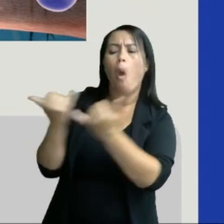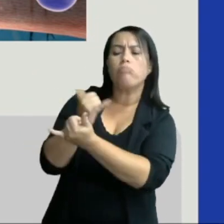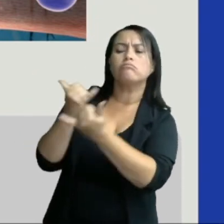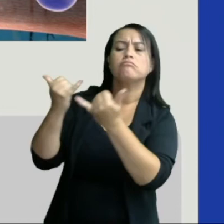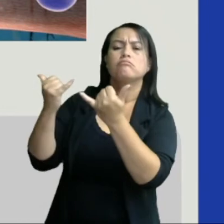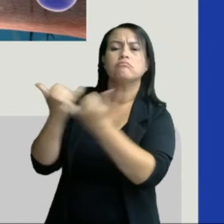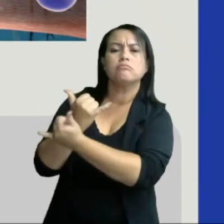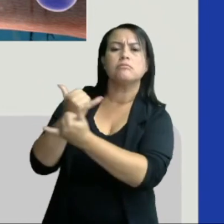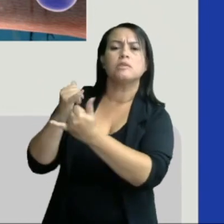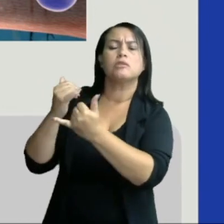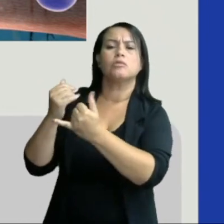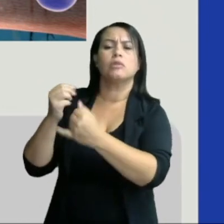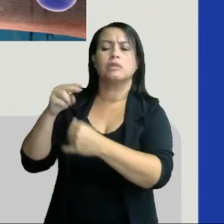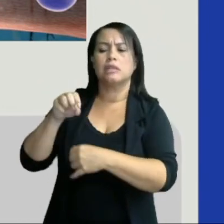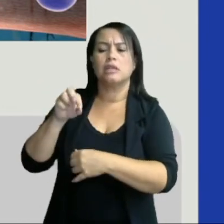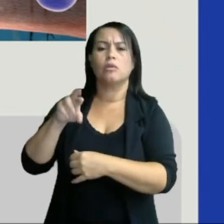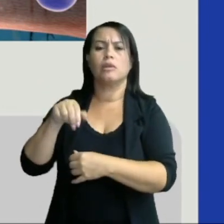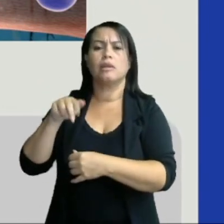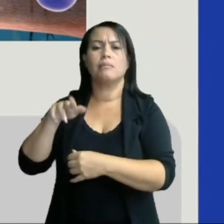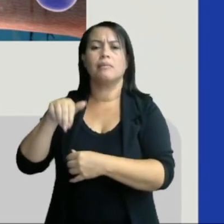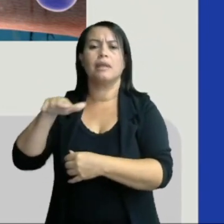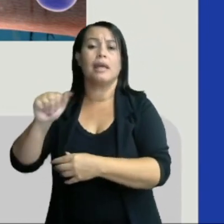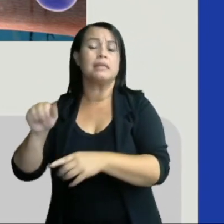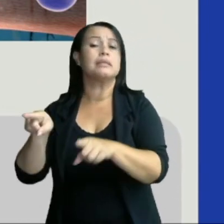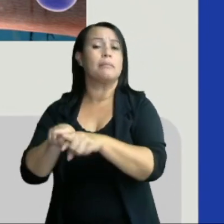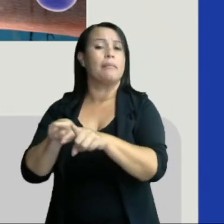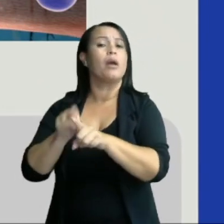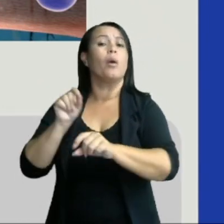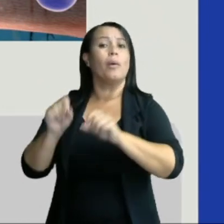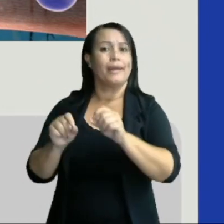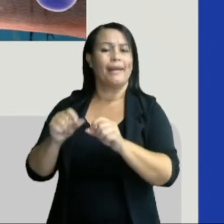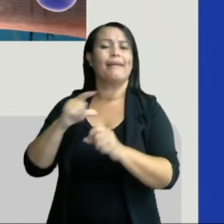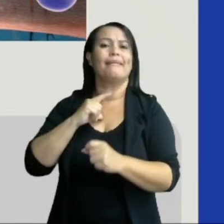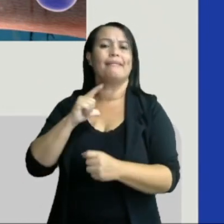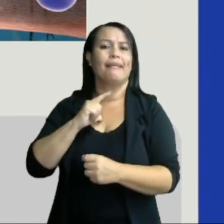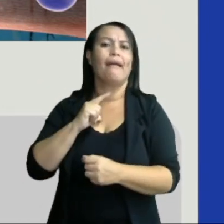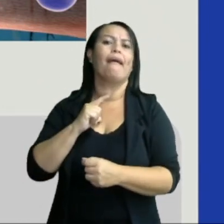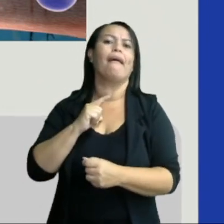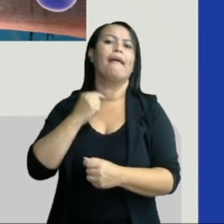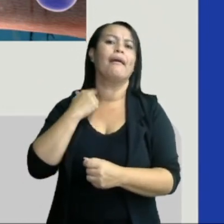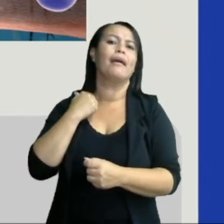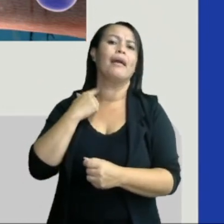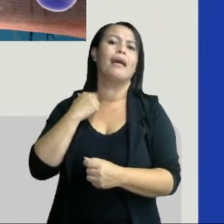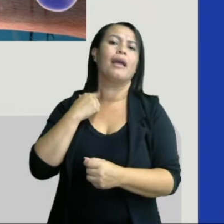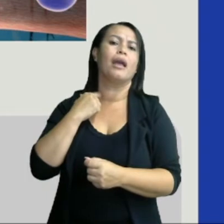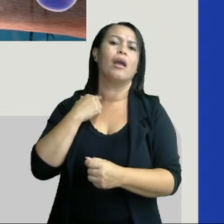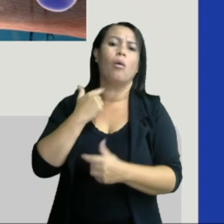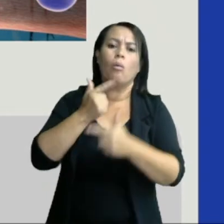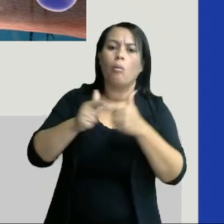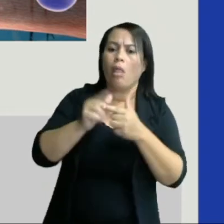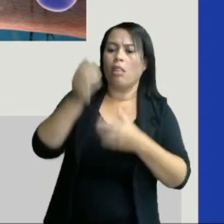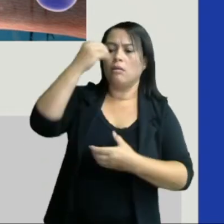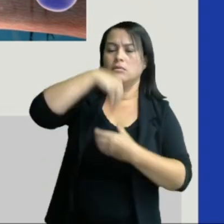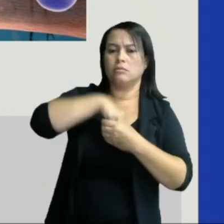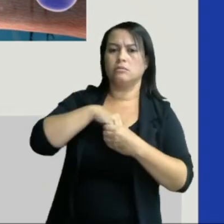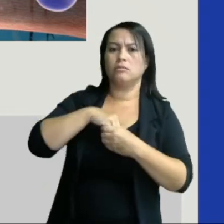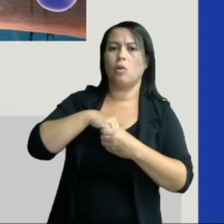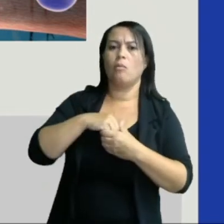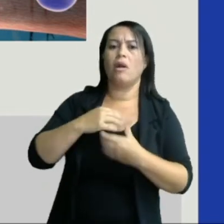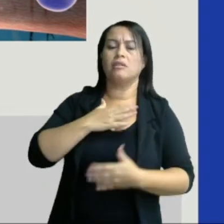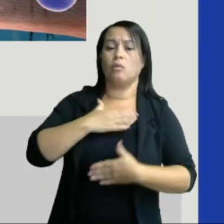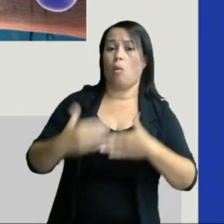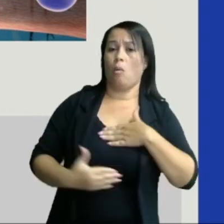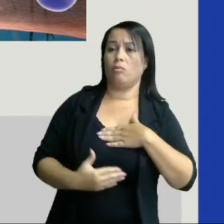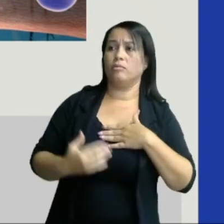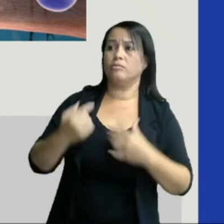informações neuroquímicas e que causam uma homeostase do nosso corpo, um certo equilíbrio do